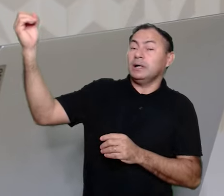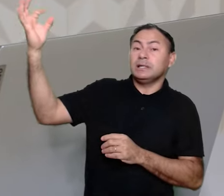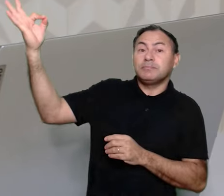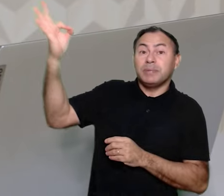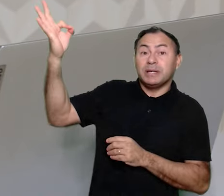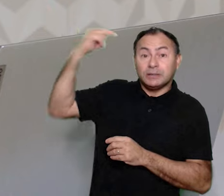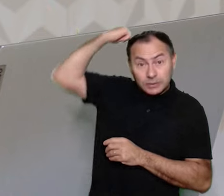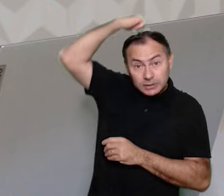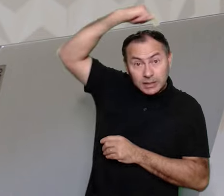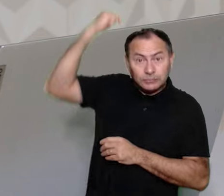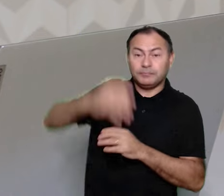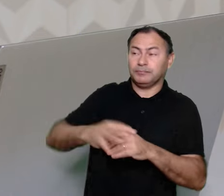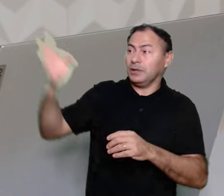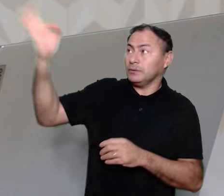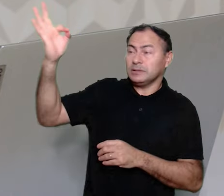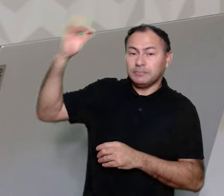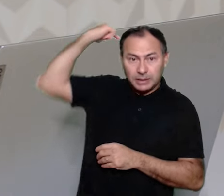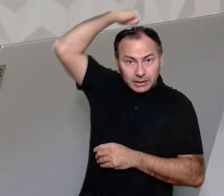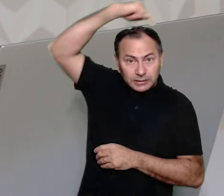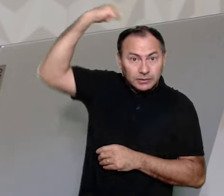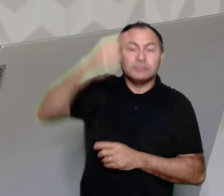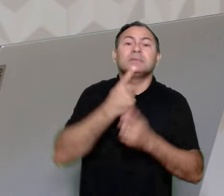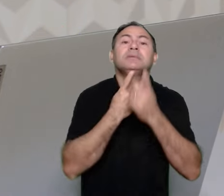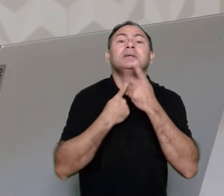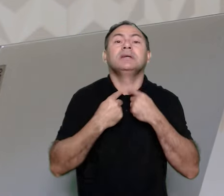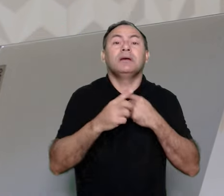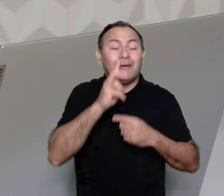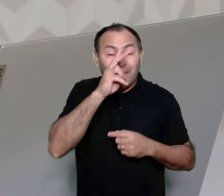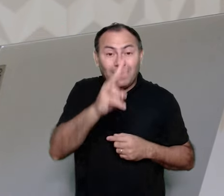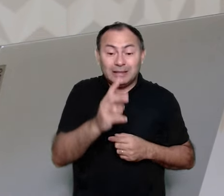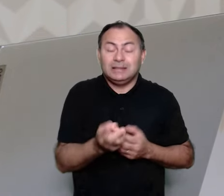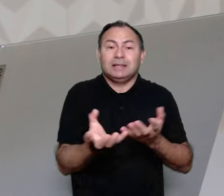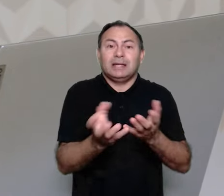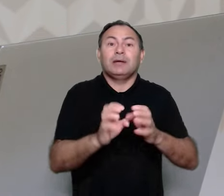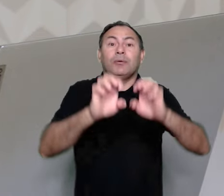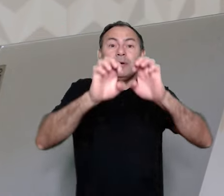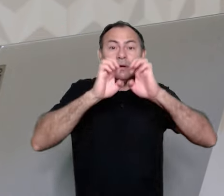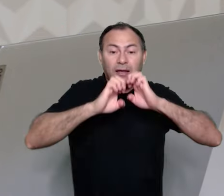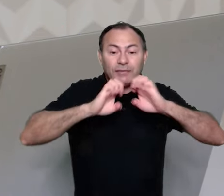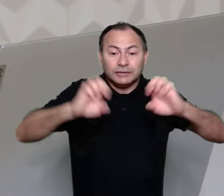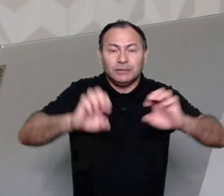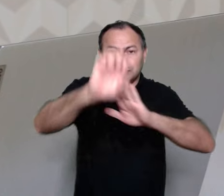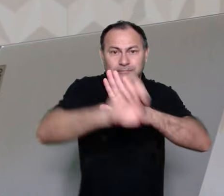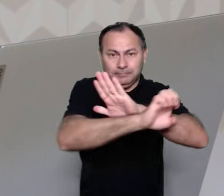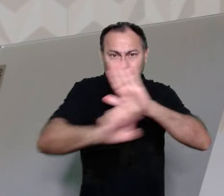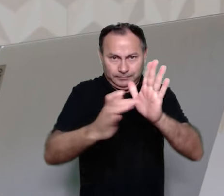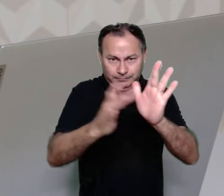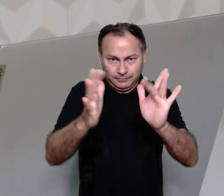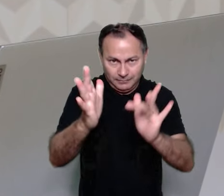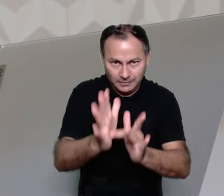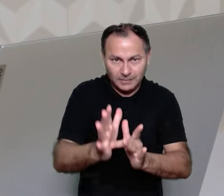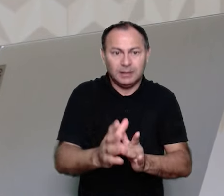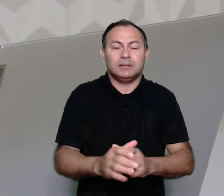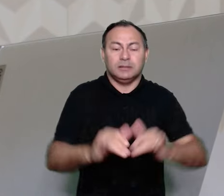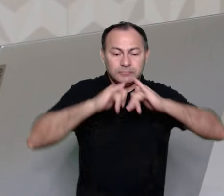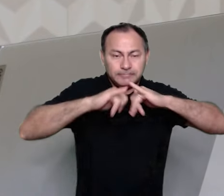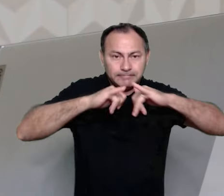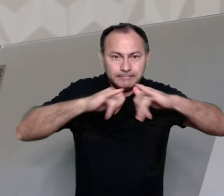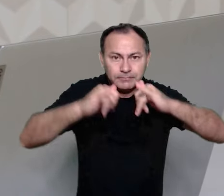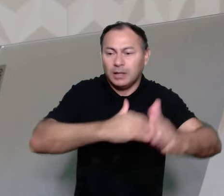É o Espírito Santo, né, que deseja ardentemente que o Evangelho de Jesus